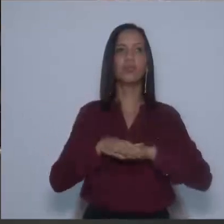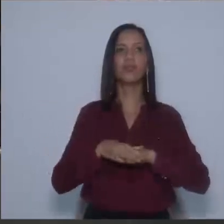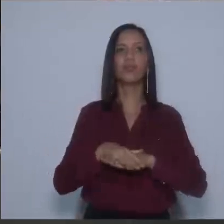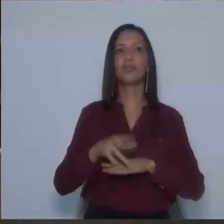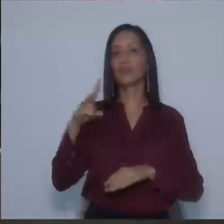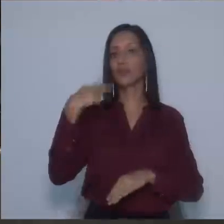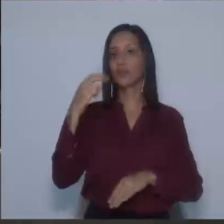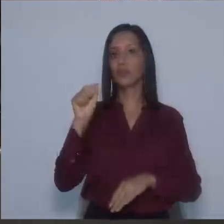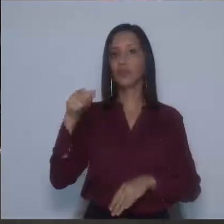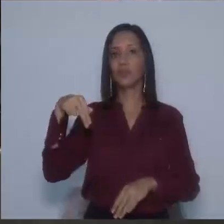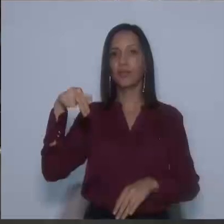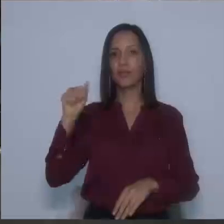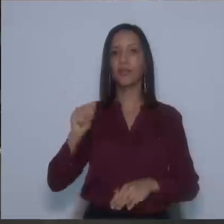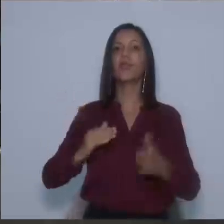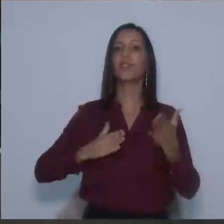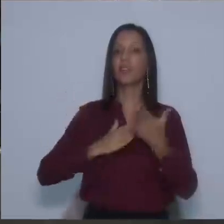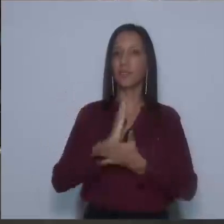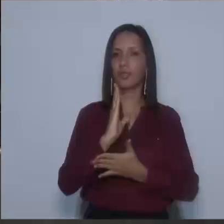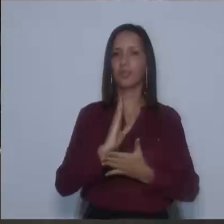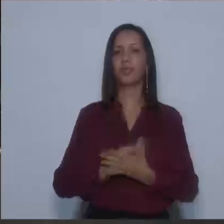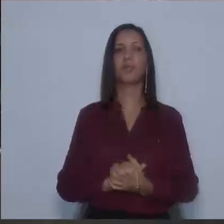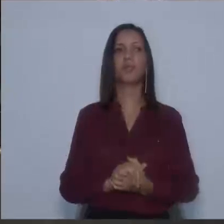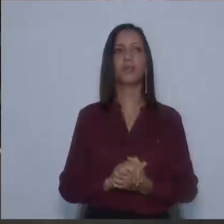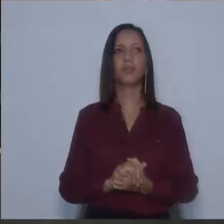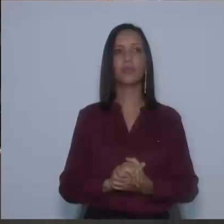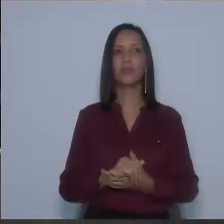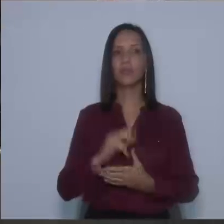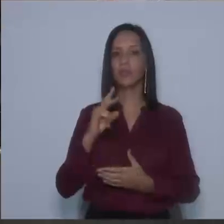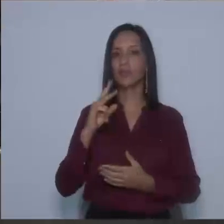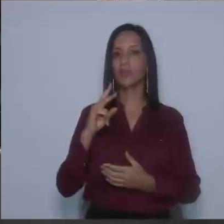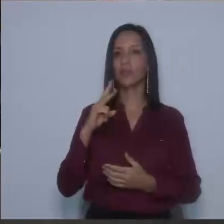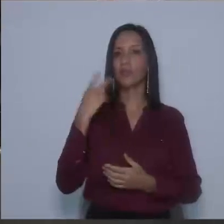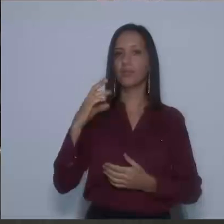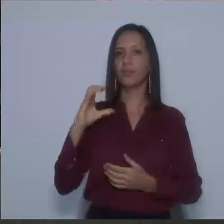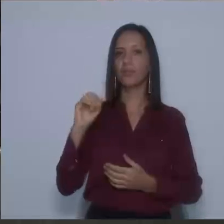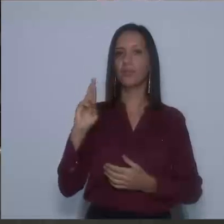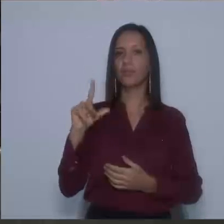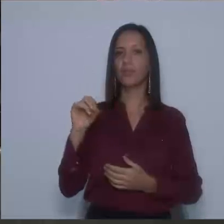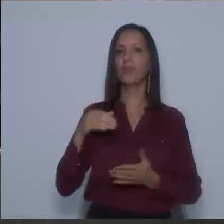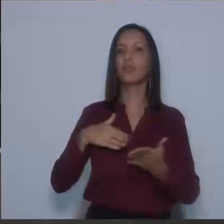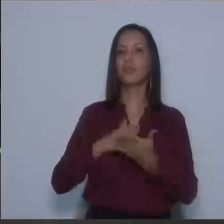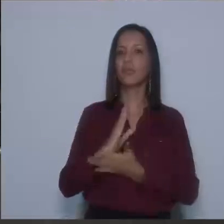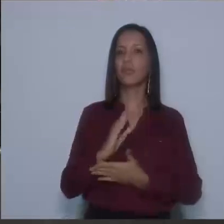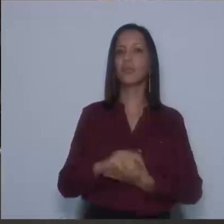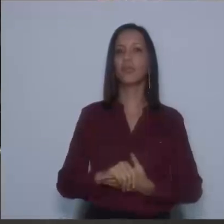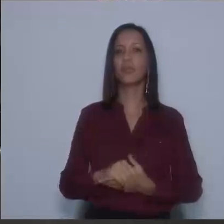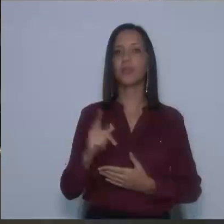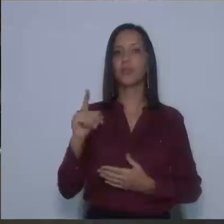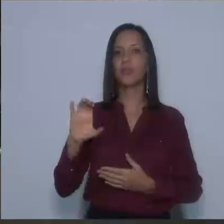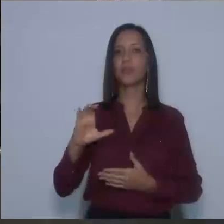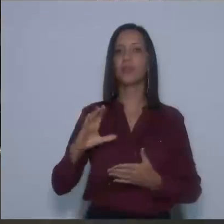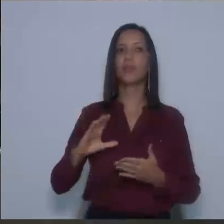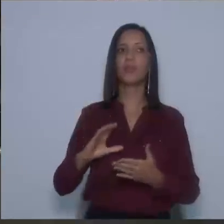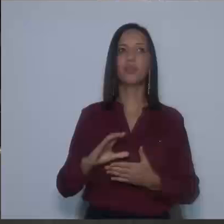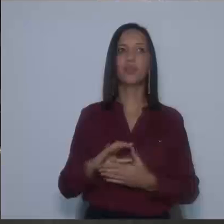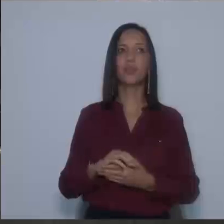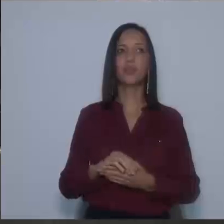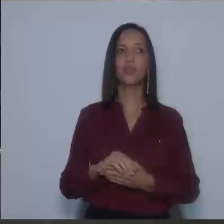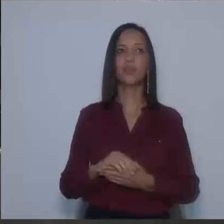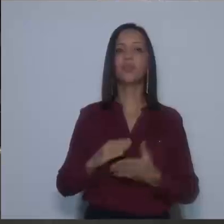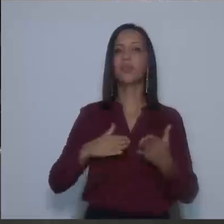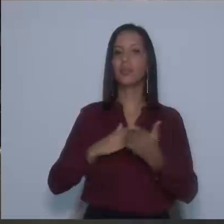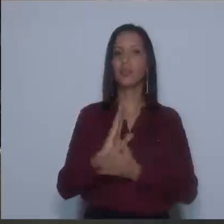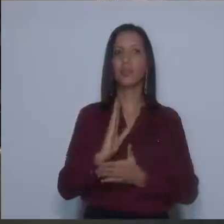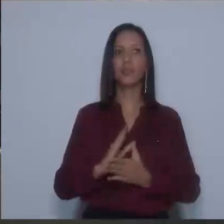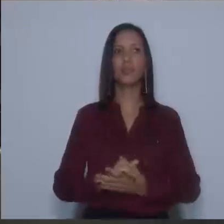Vereadora Ana Genesini. Aprovo. Vereador Carlos Florentino, aprovo. Vereador São PC.